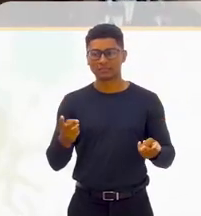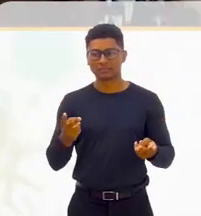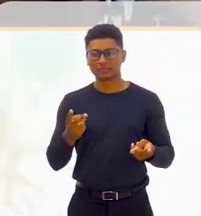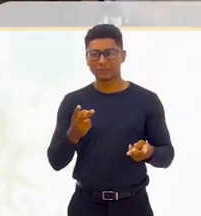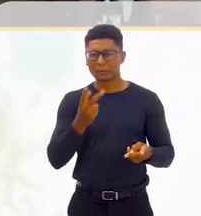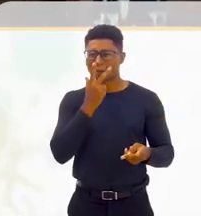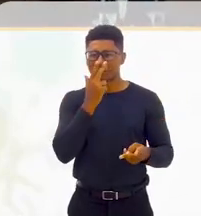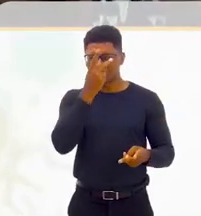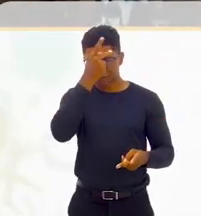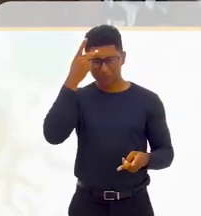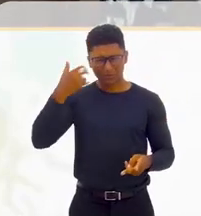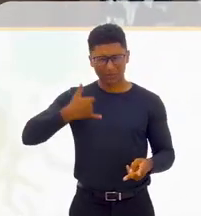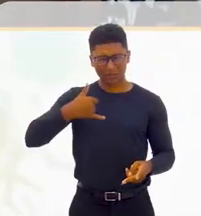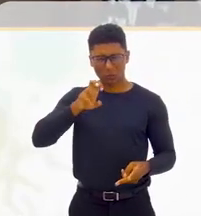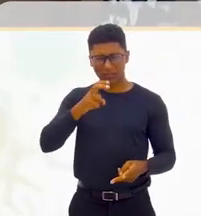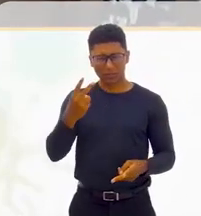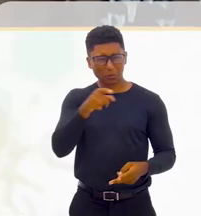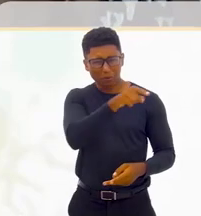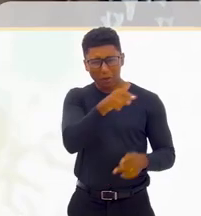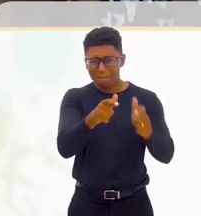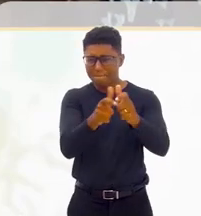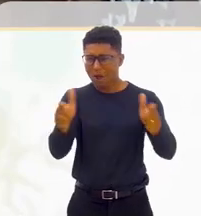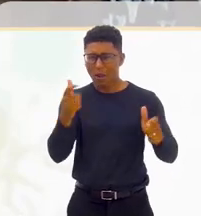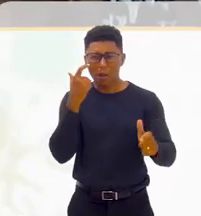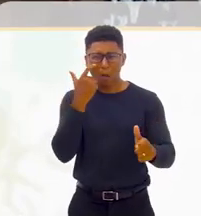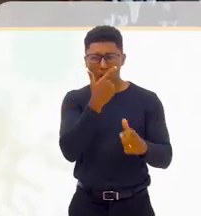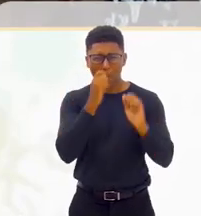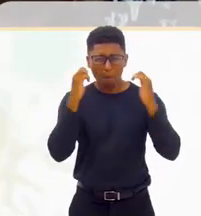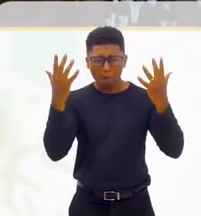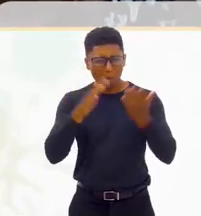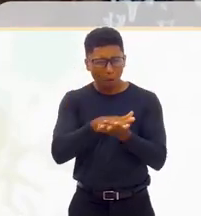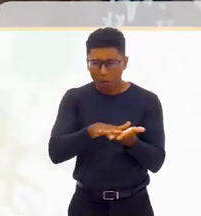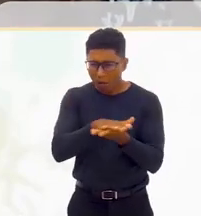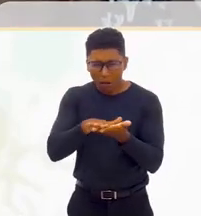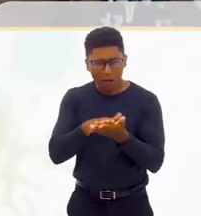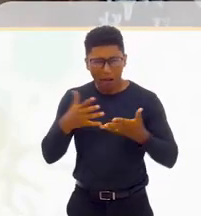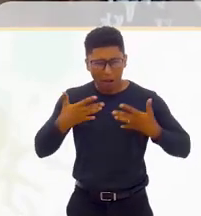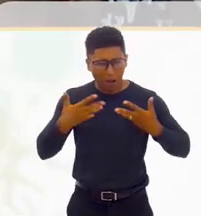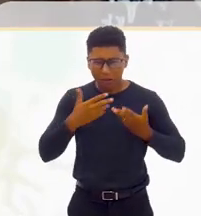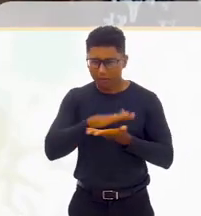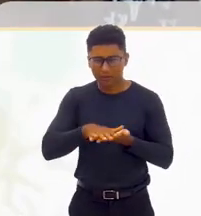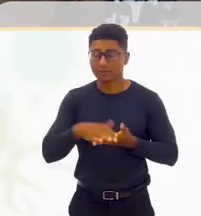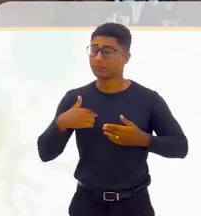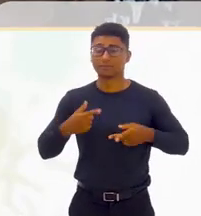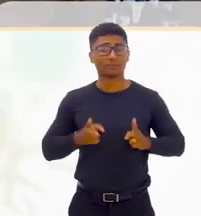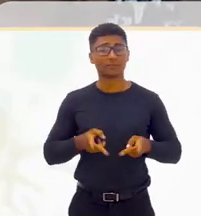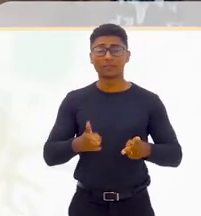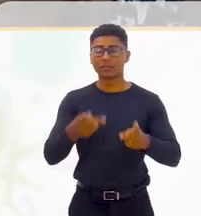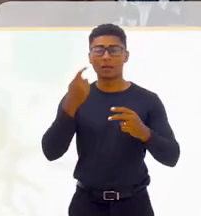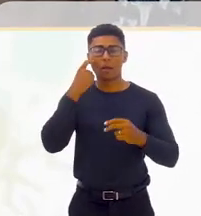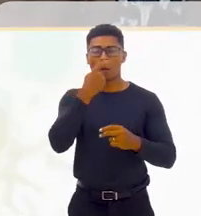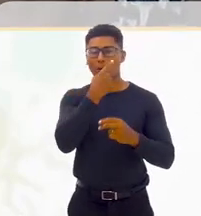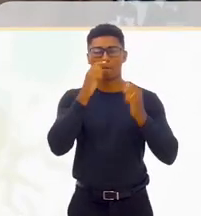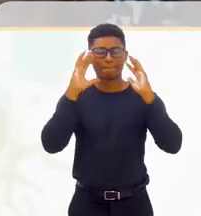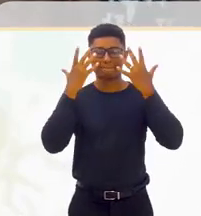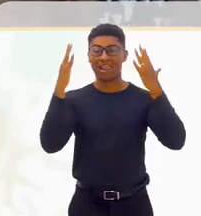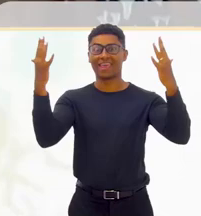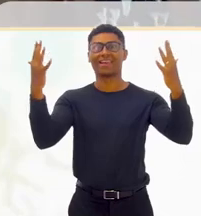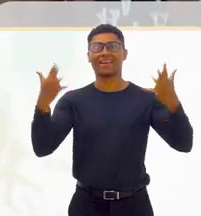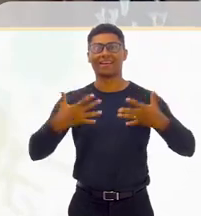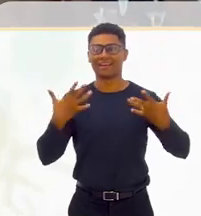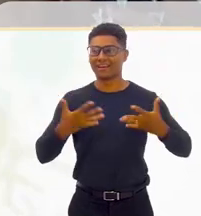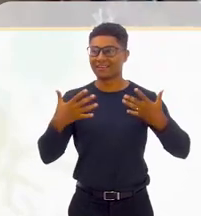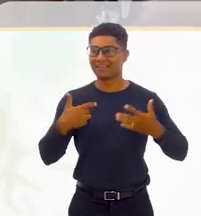olhos com 52 anos já apagados, né? Sem Sim, esperança. Os meus não, os meus brilham. Eu estou sempre tendo uma